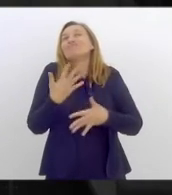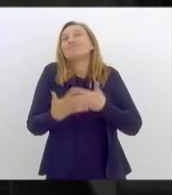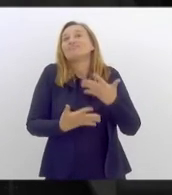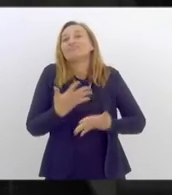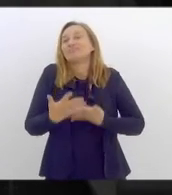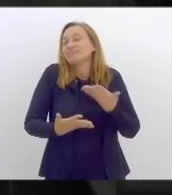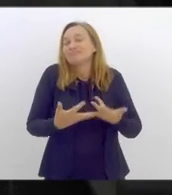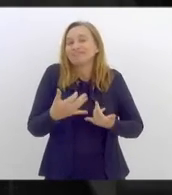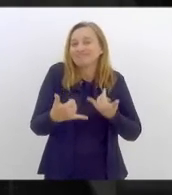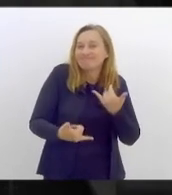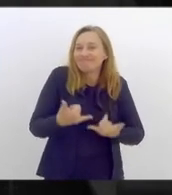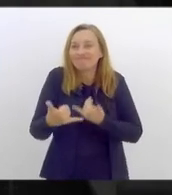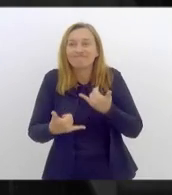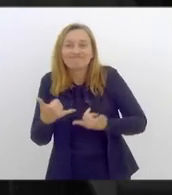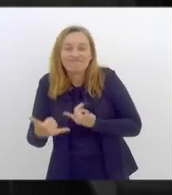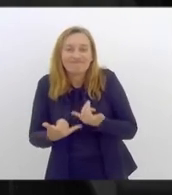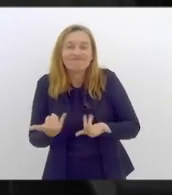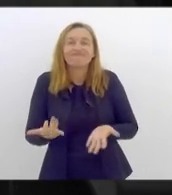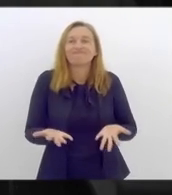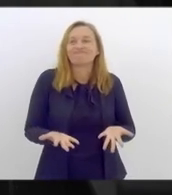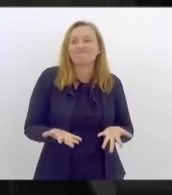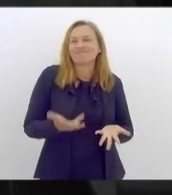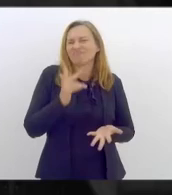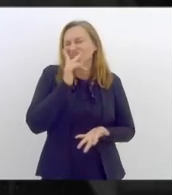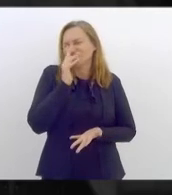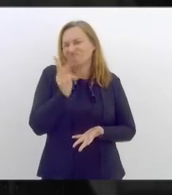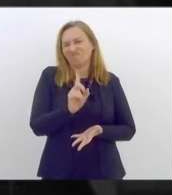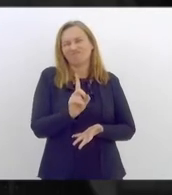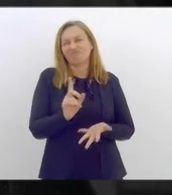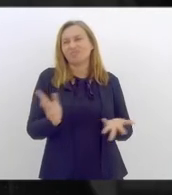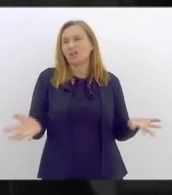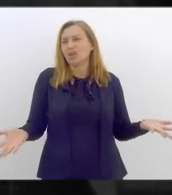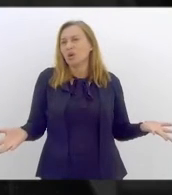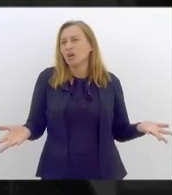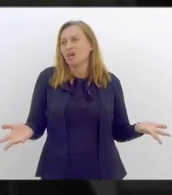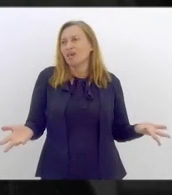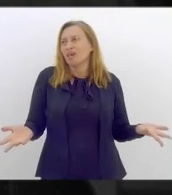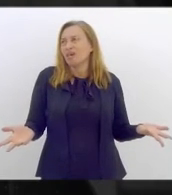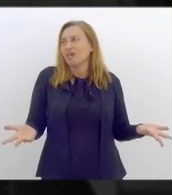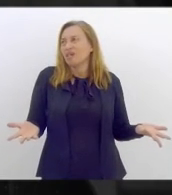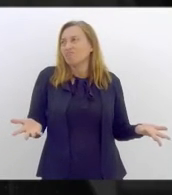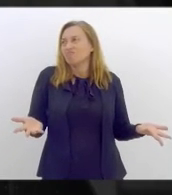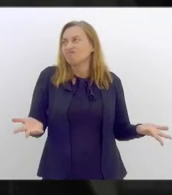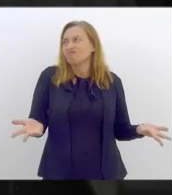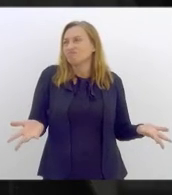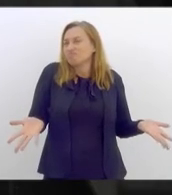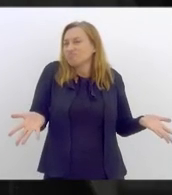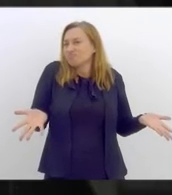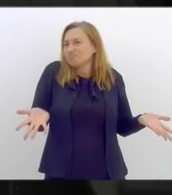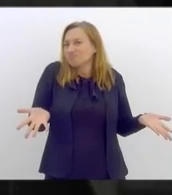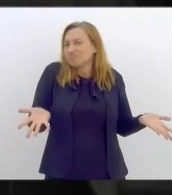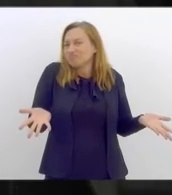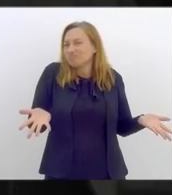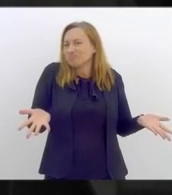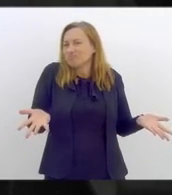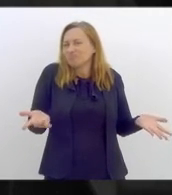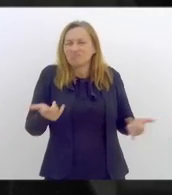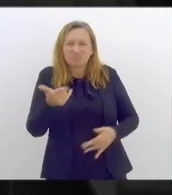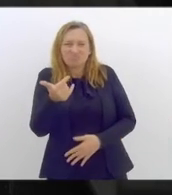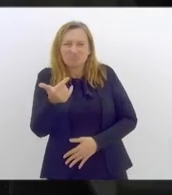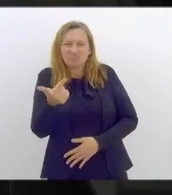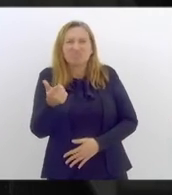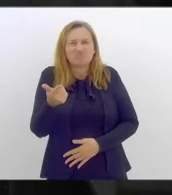brincadeira pela ludicidade não me parece que seja o caso de de fazer isso com